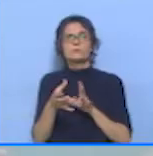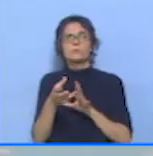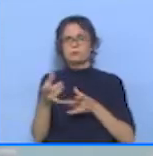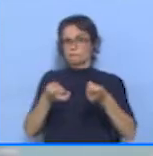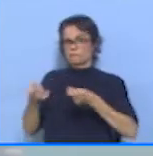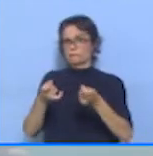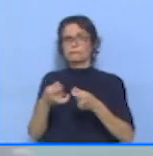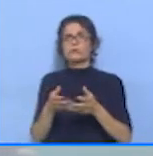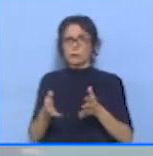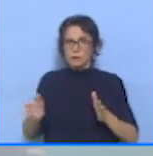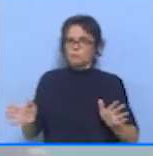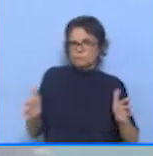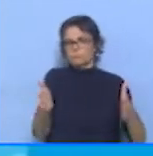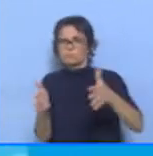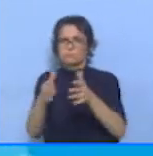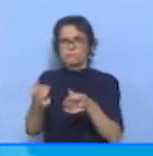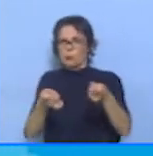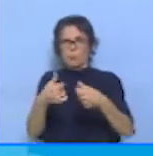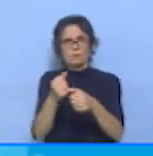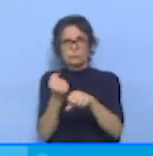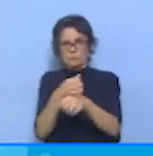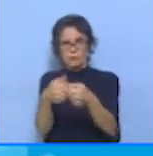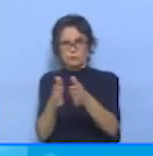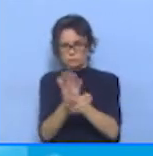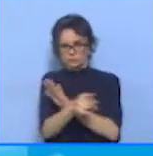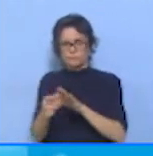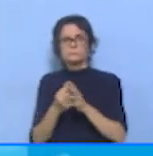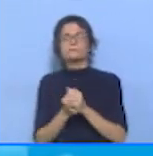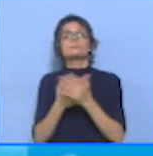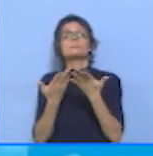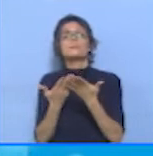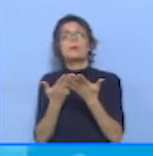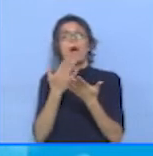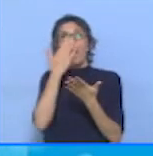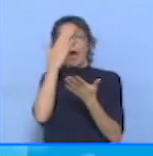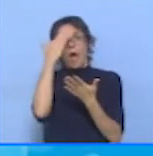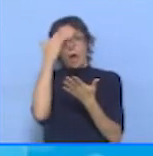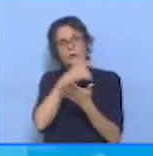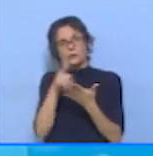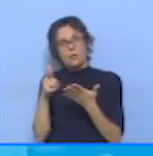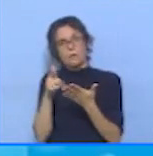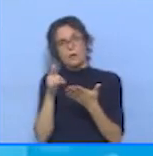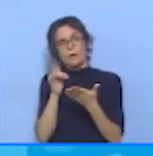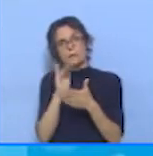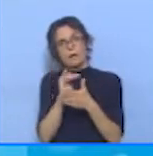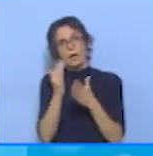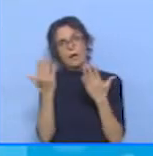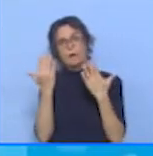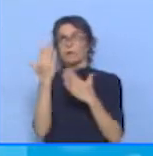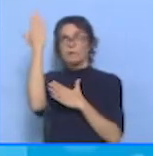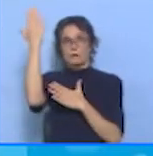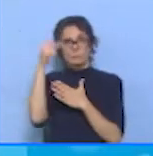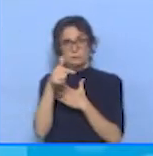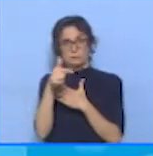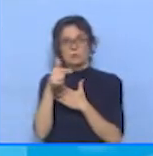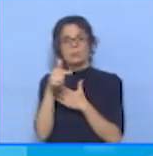E, entretanto, o que nós sentimos é que, a partir da Laudato Si, há um conceito que surge